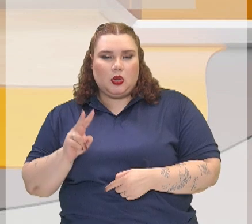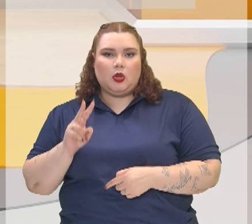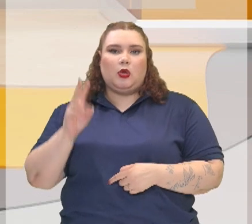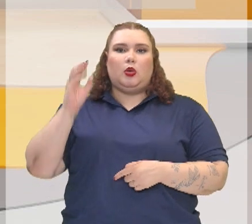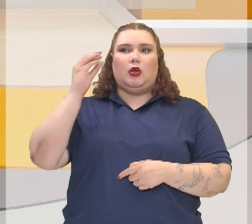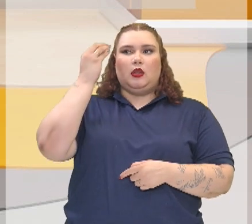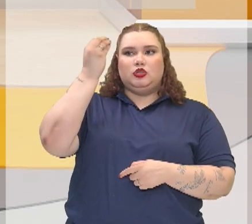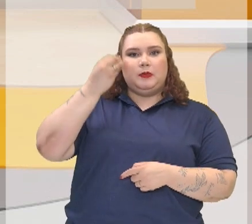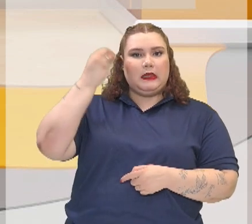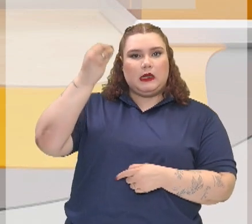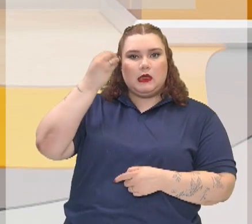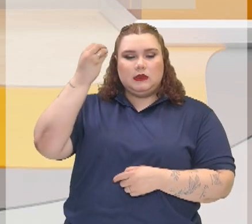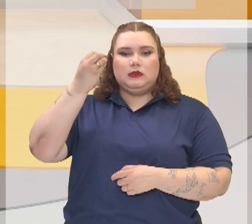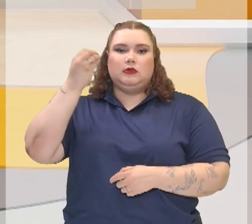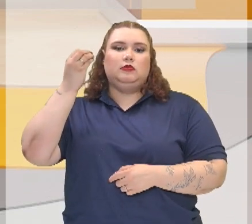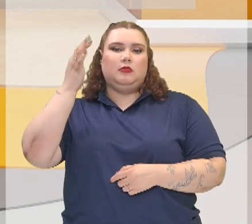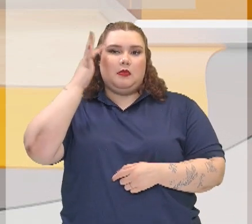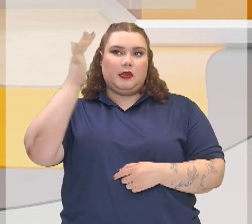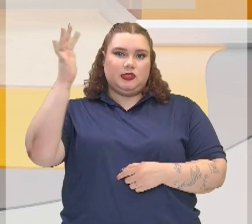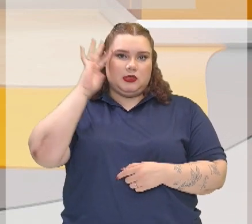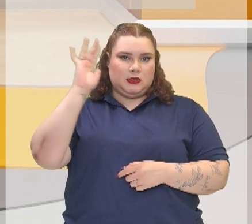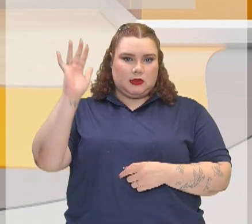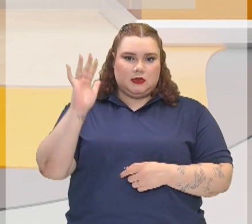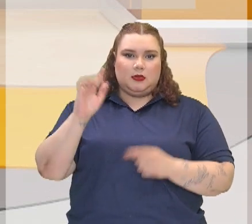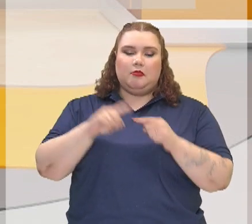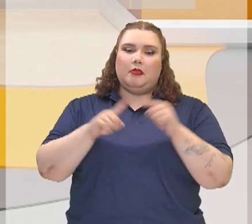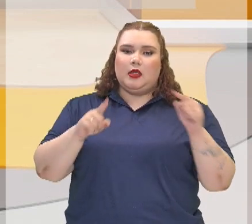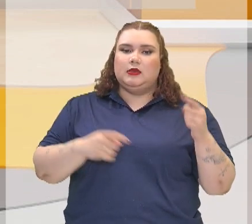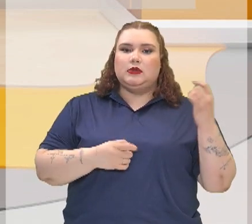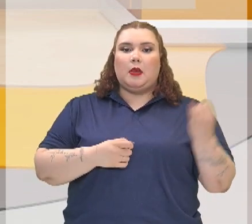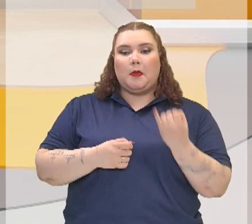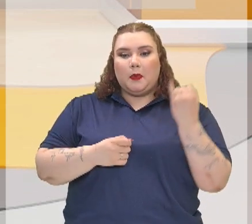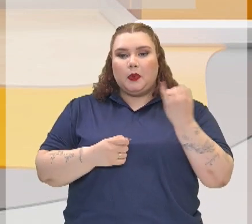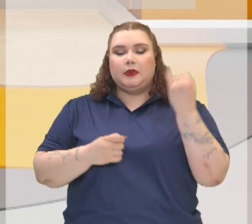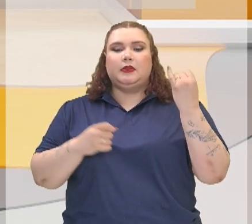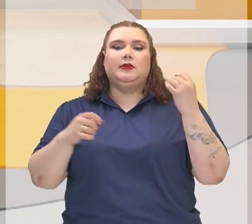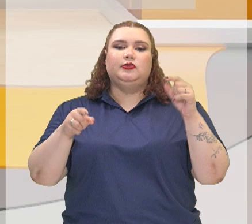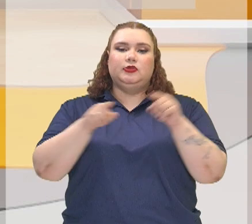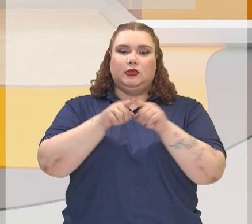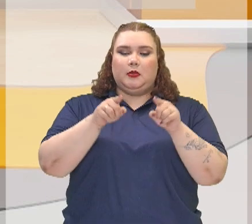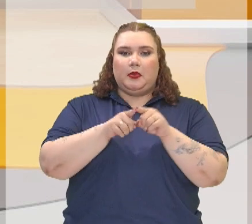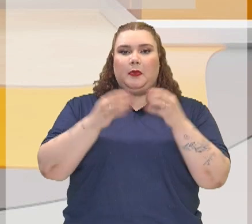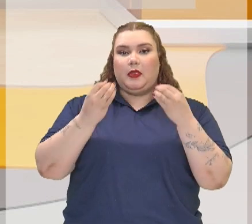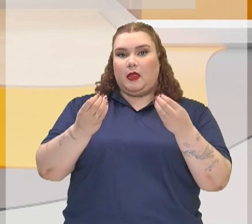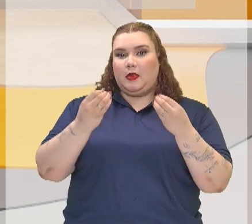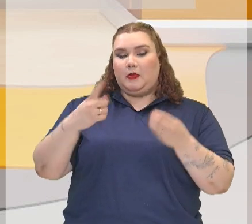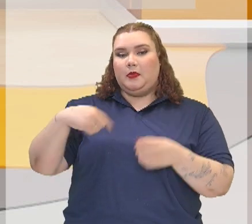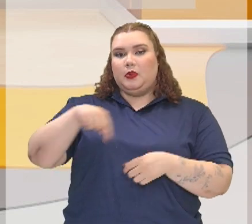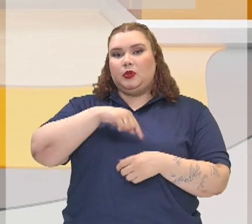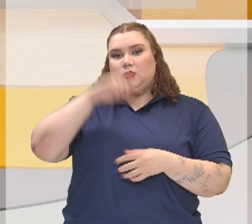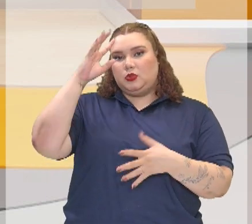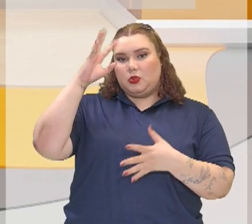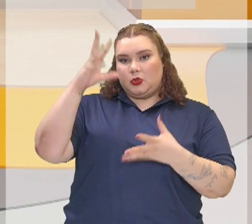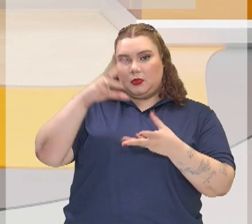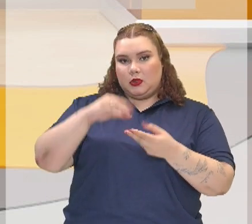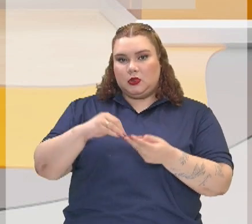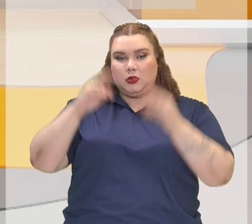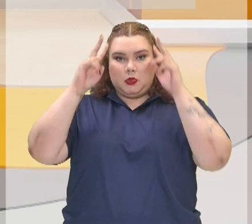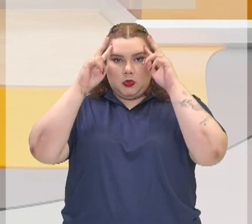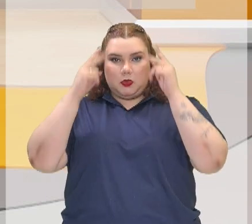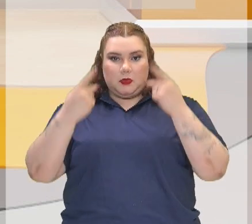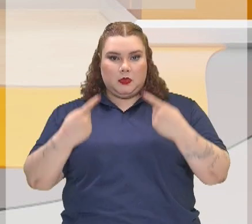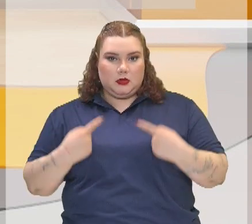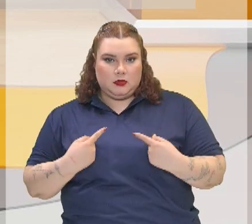das ideias, mas que são importantes para compreender nós, seres